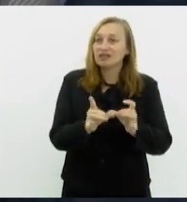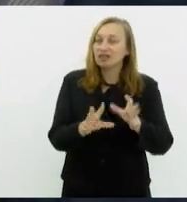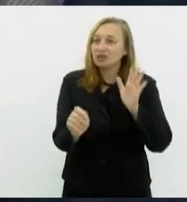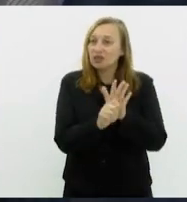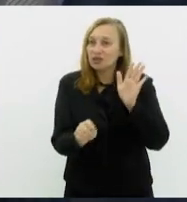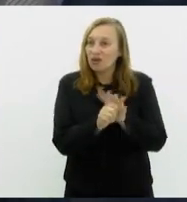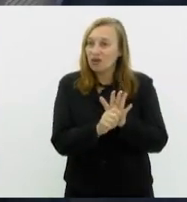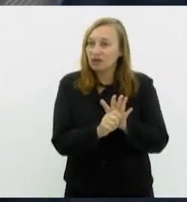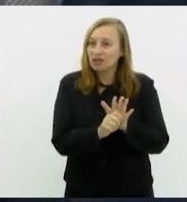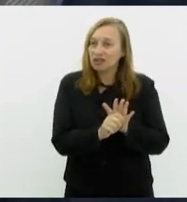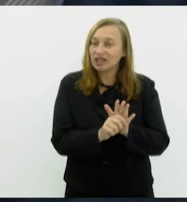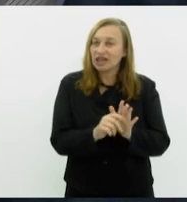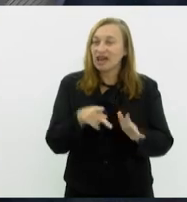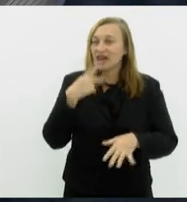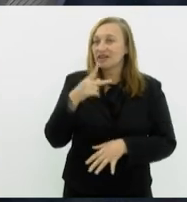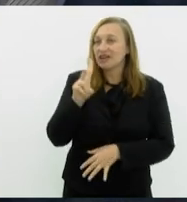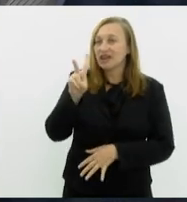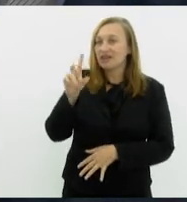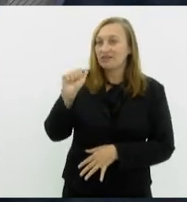tivesse tanta pensionista,